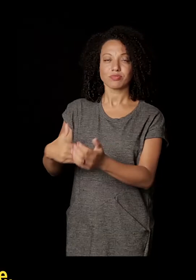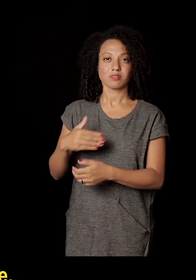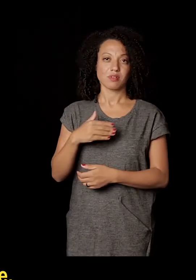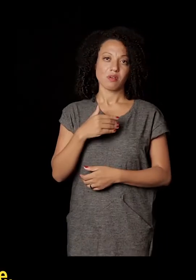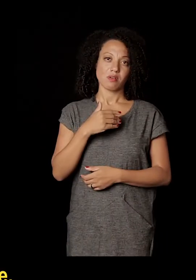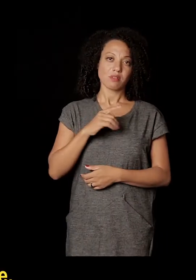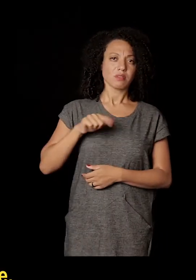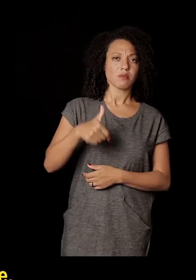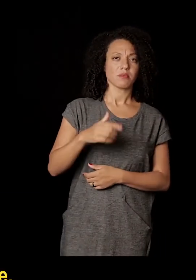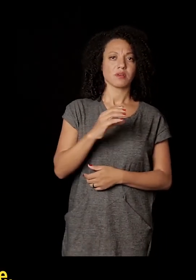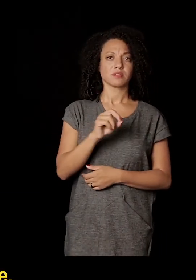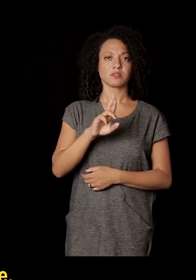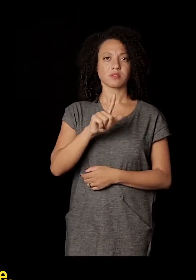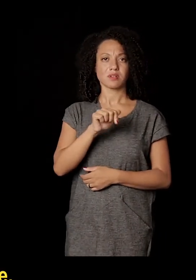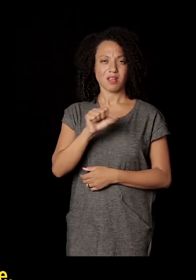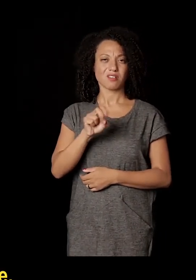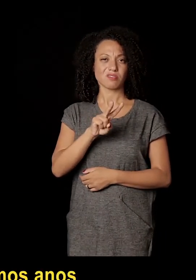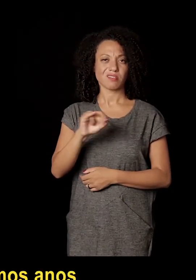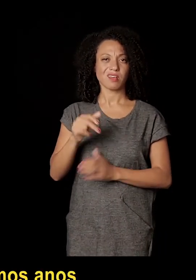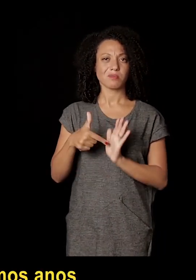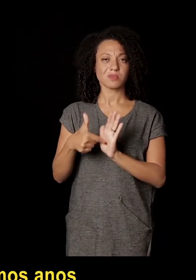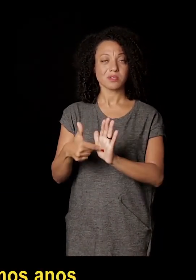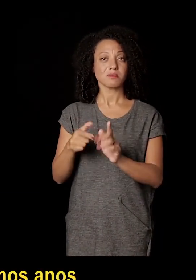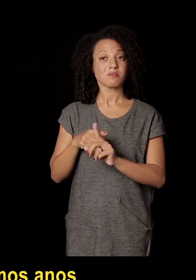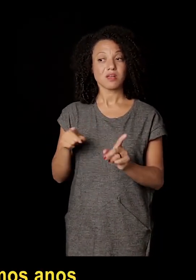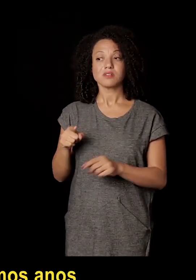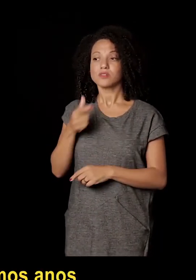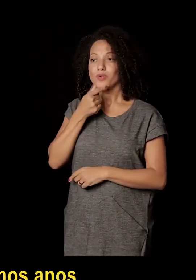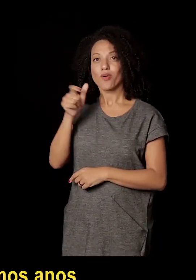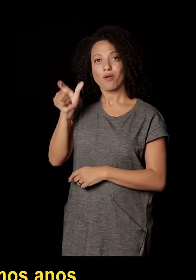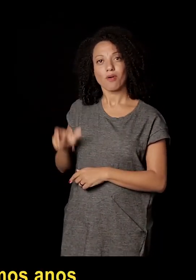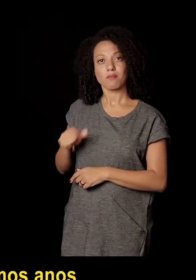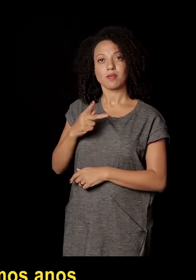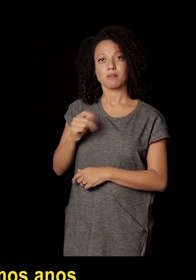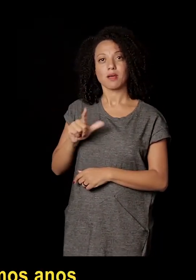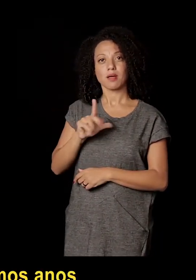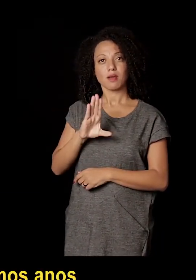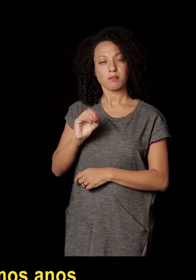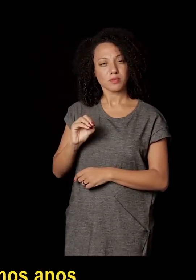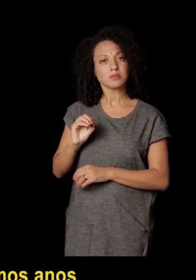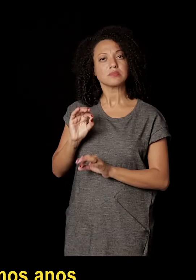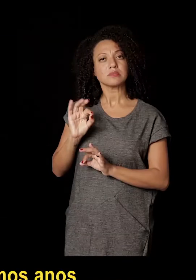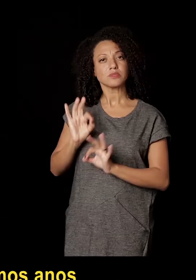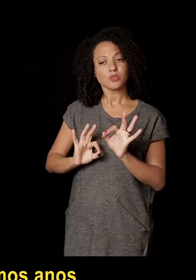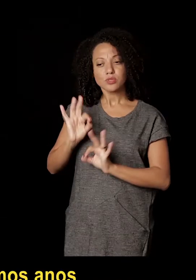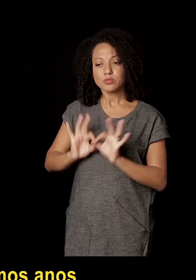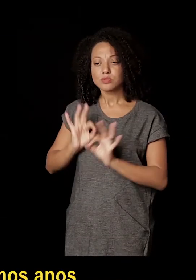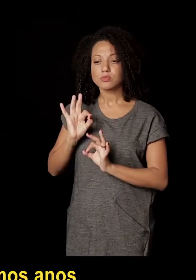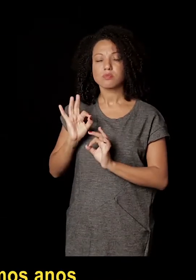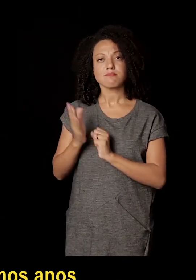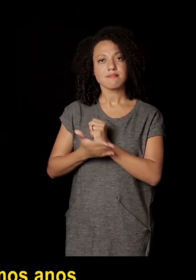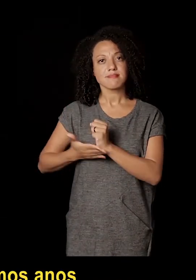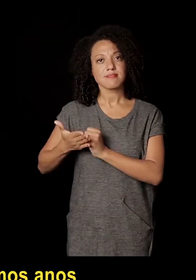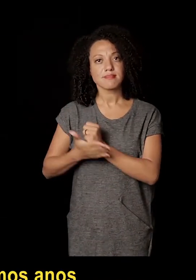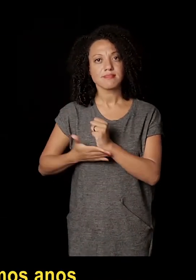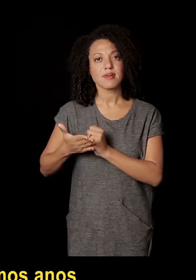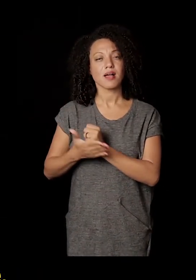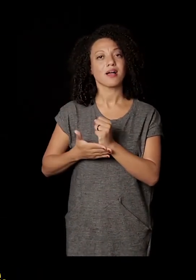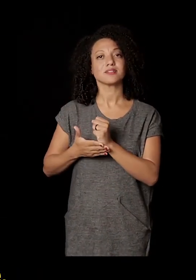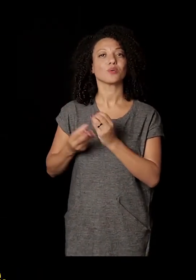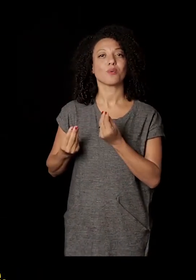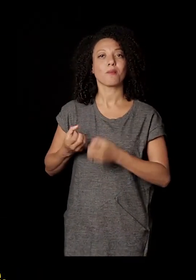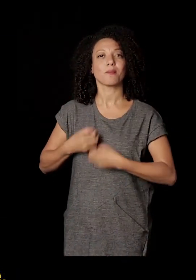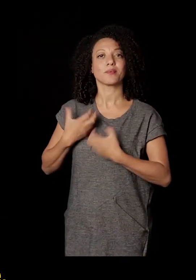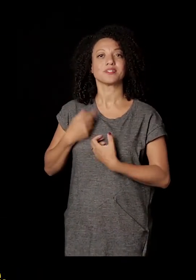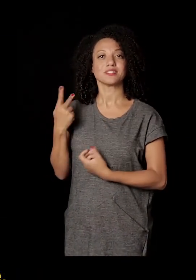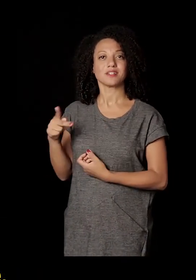vai apresentar ele, mas o que o Pablo fez nos últimos anos foi armar também estruturas e bases em cima da